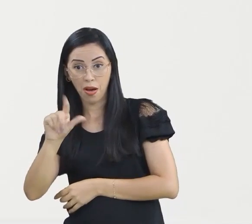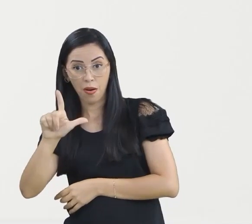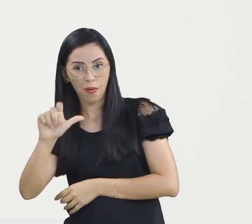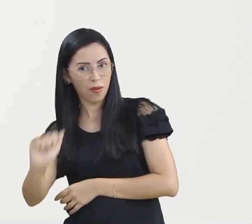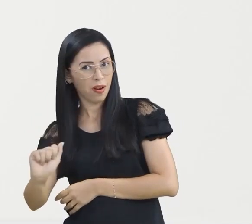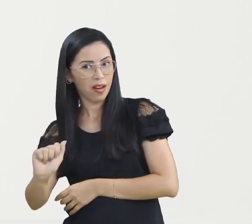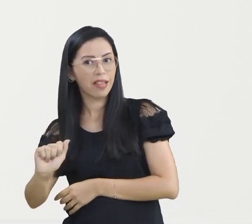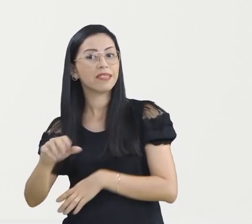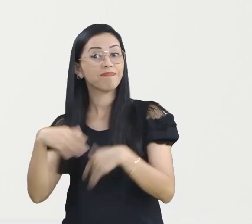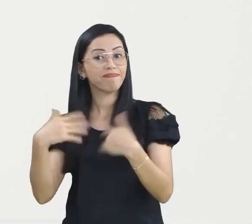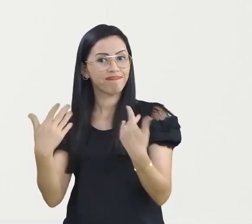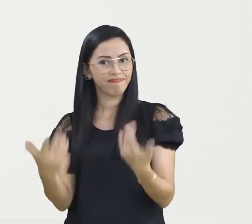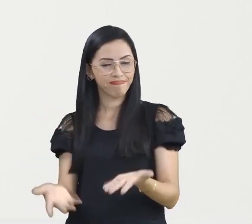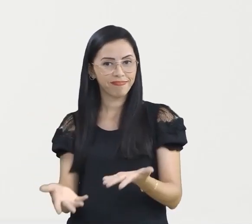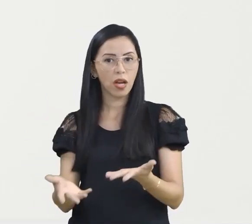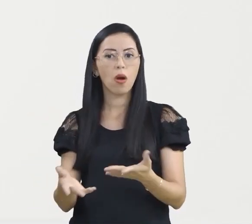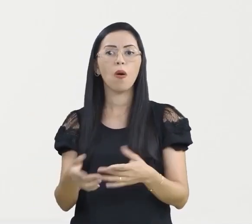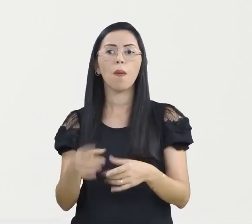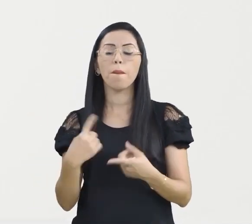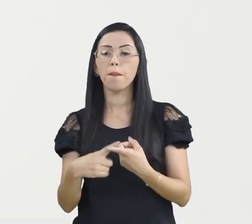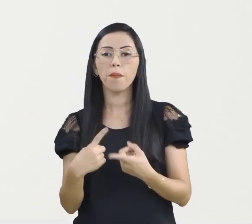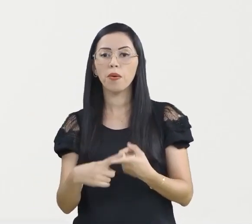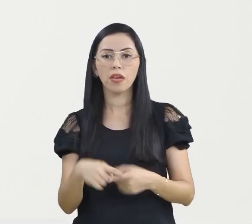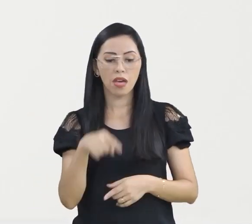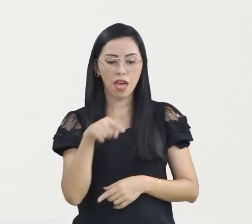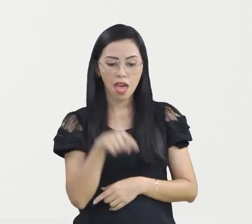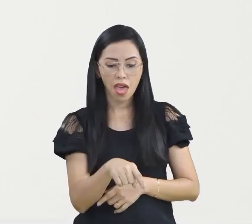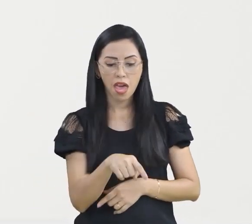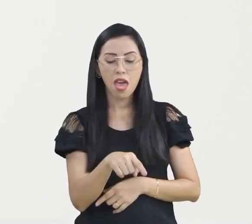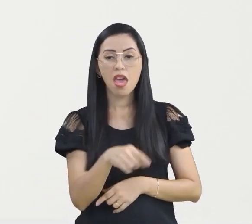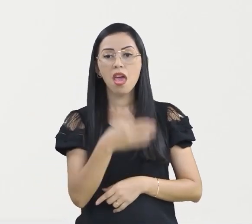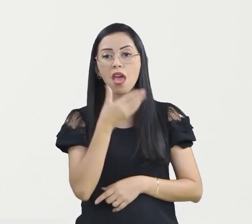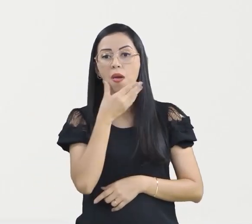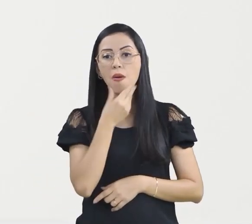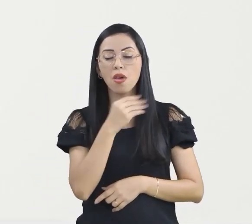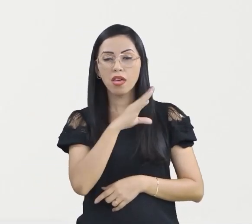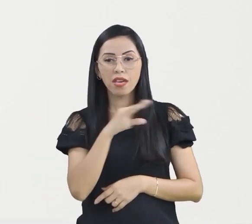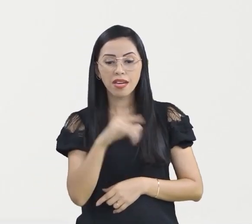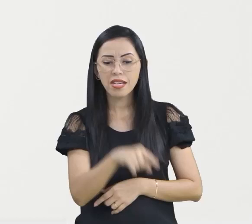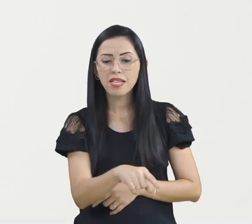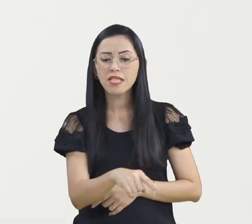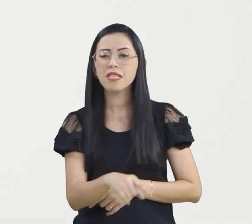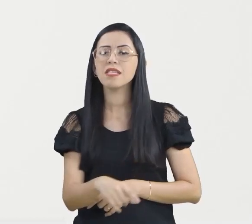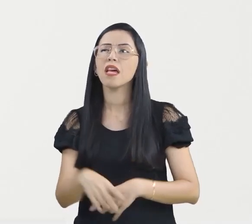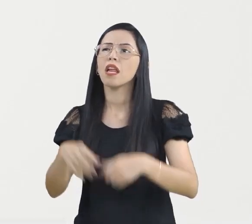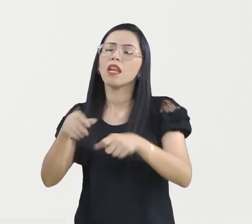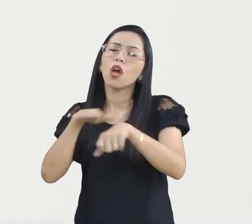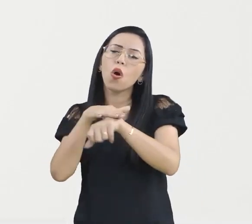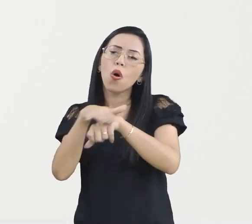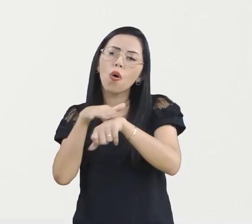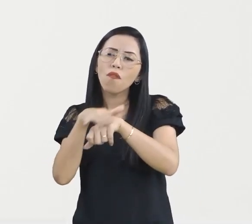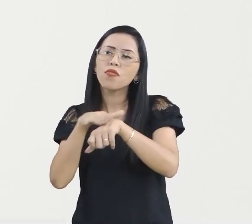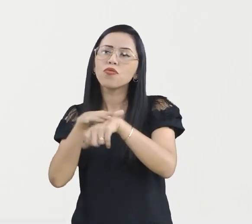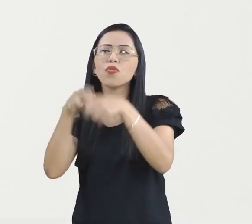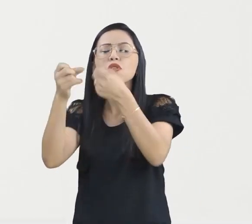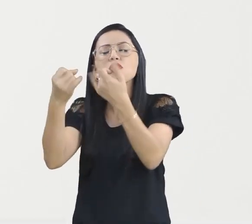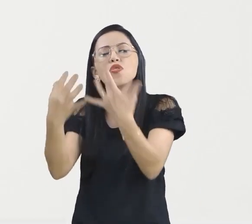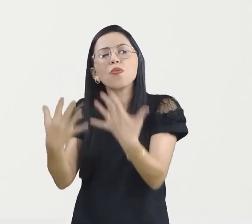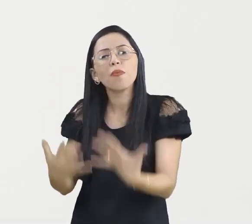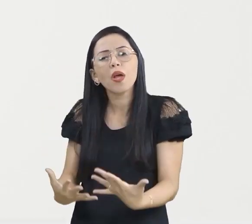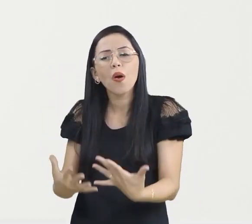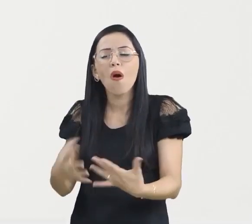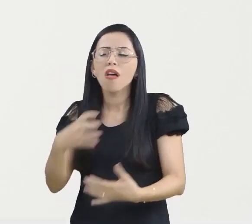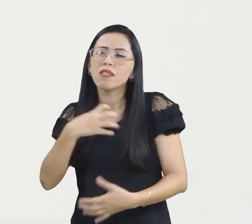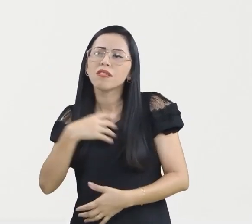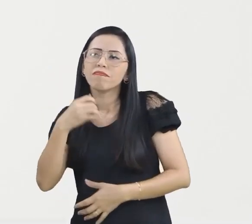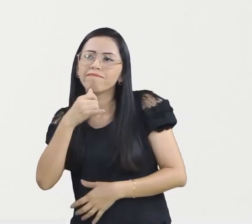ele percebeu, né, toda a situação. E começou a contar para Paula, ele se sentiu à vontade. Então, aqui é o quinto parágrafo,